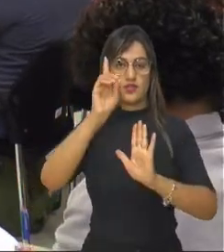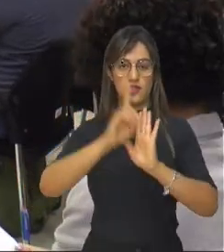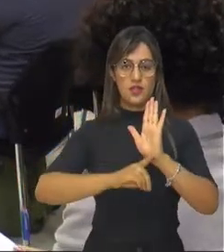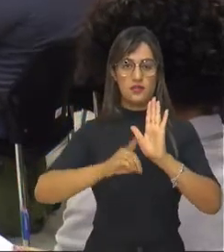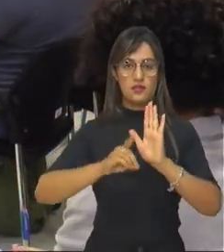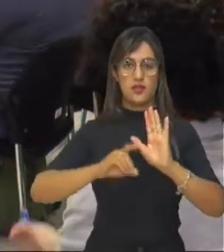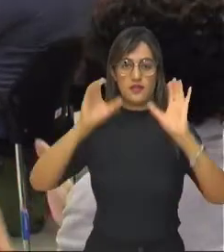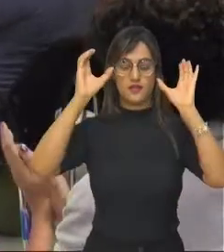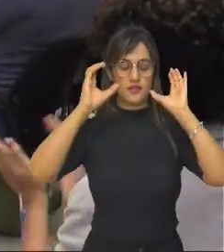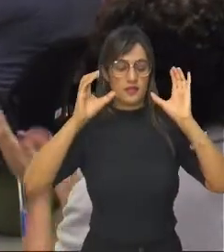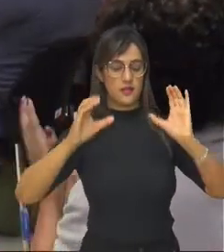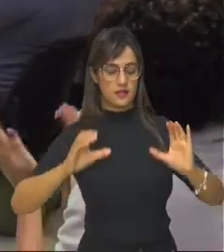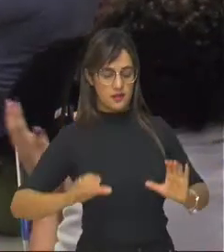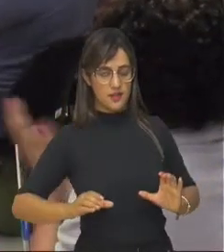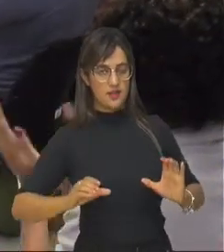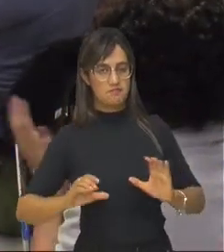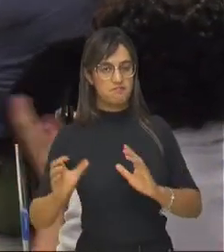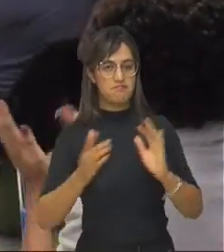Lahá.